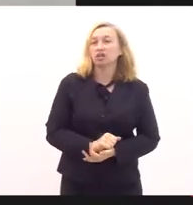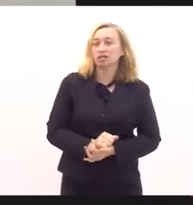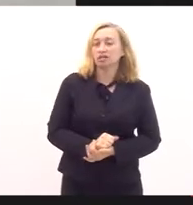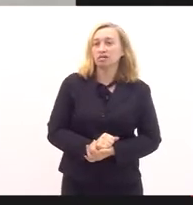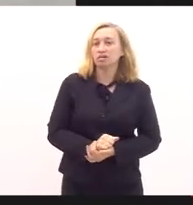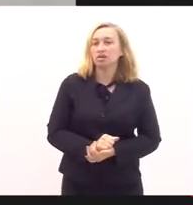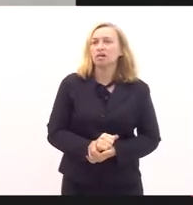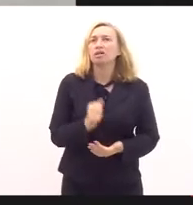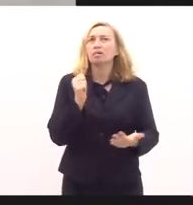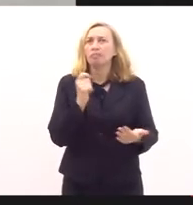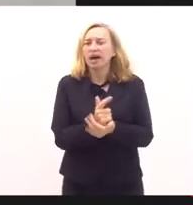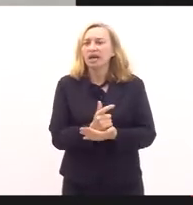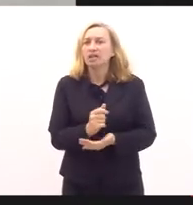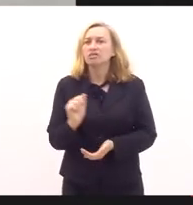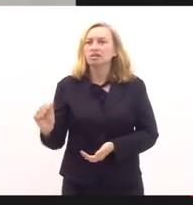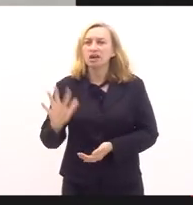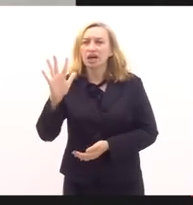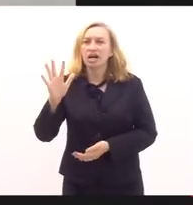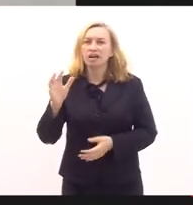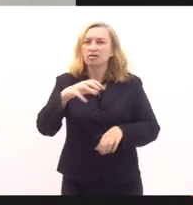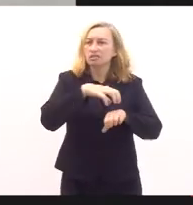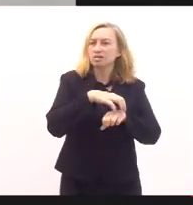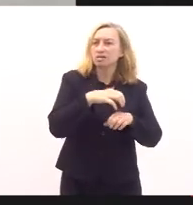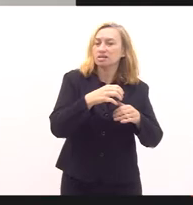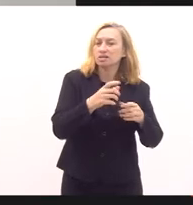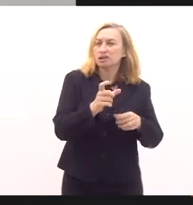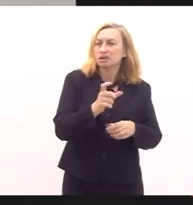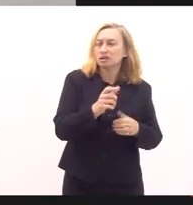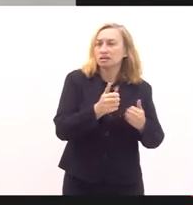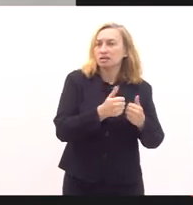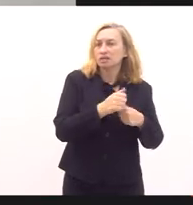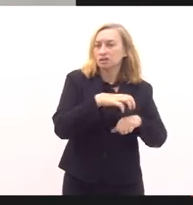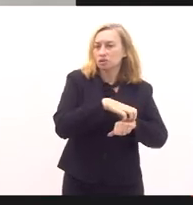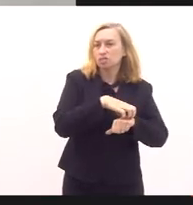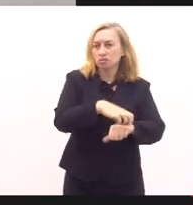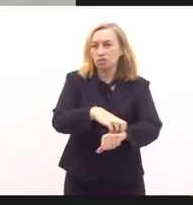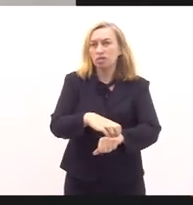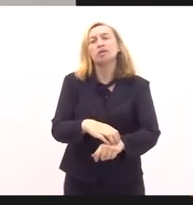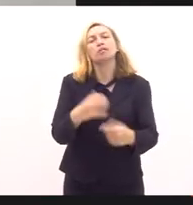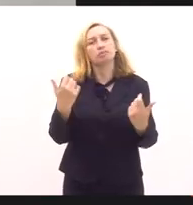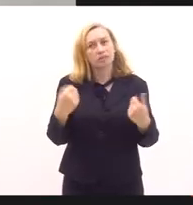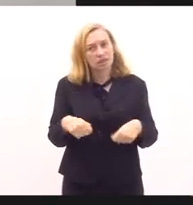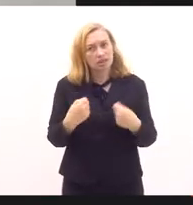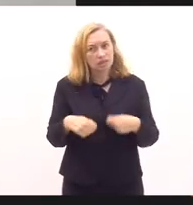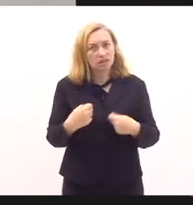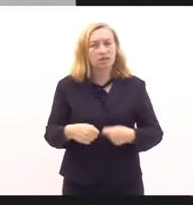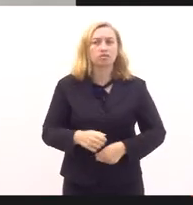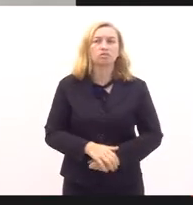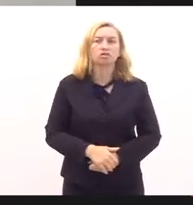está pagando muito caro pelas passagens, a gente precisa que minimamente...